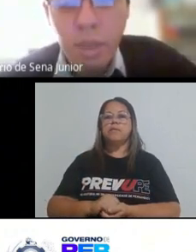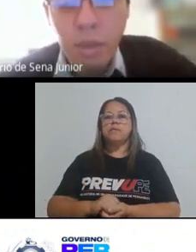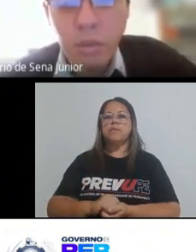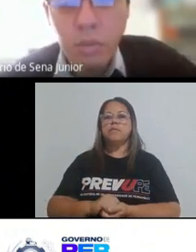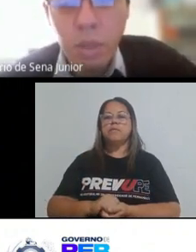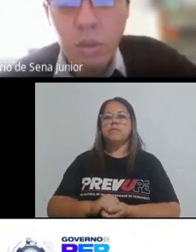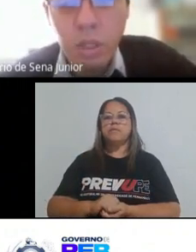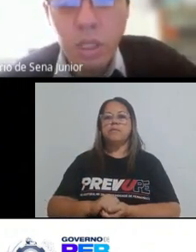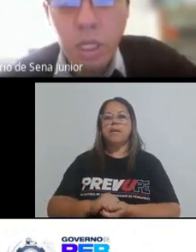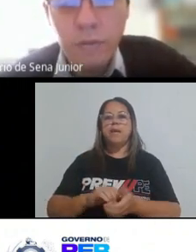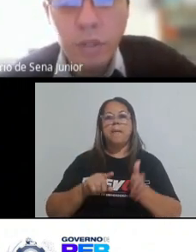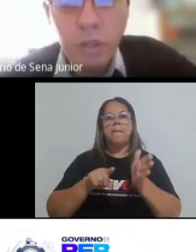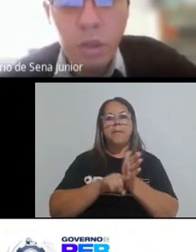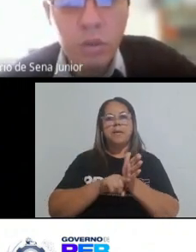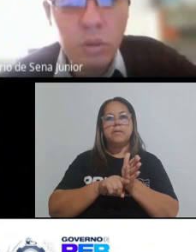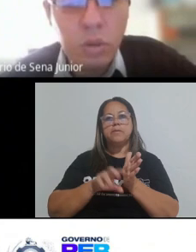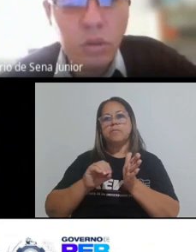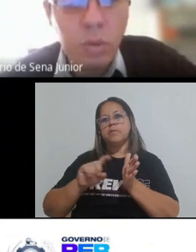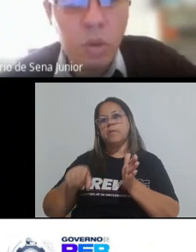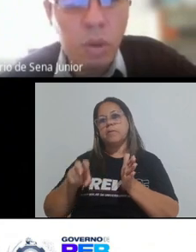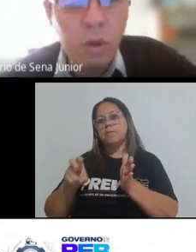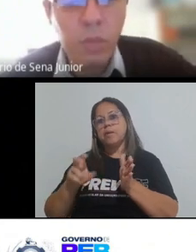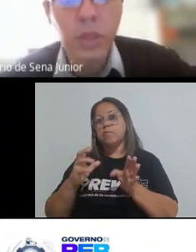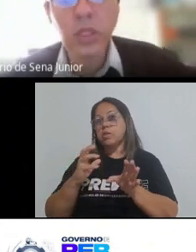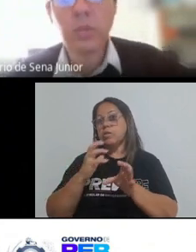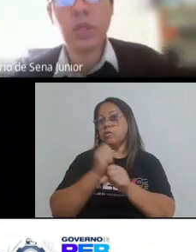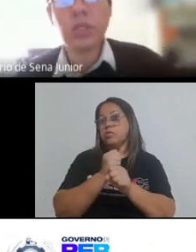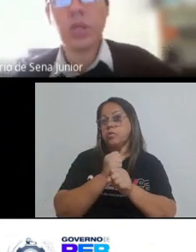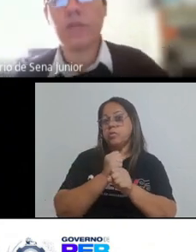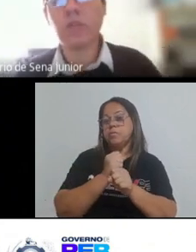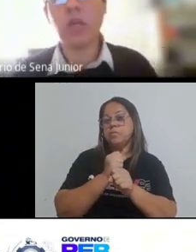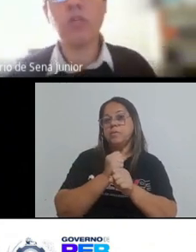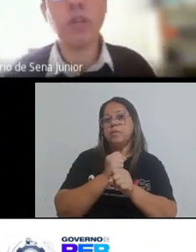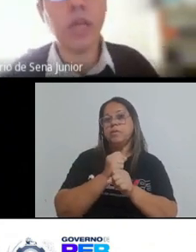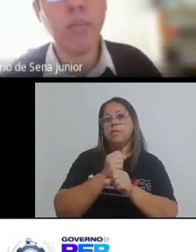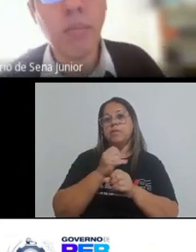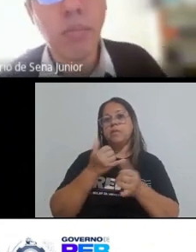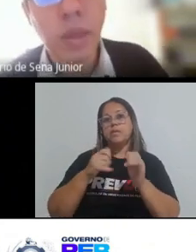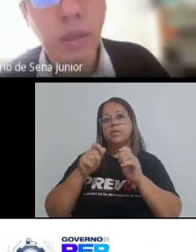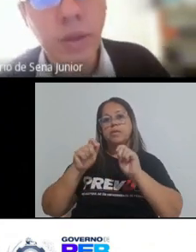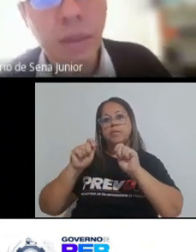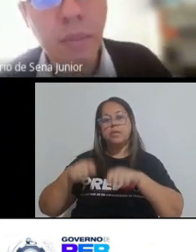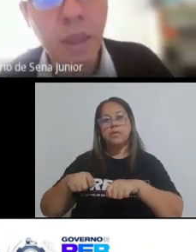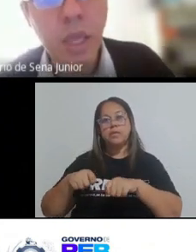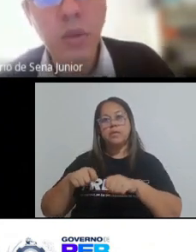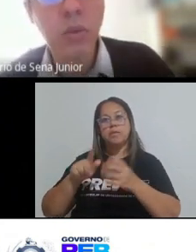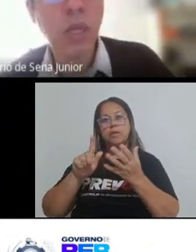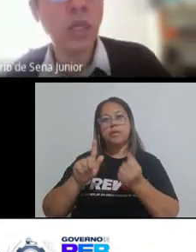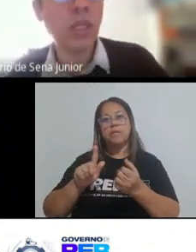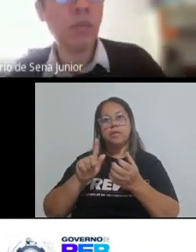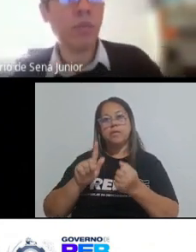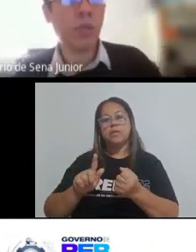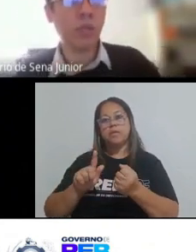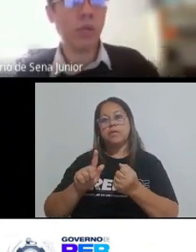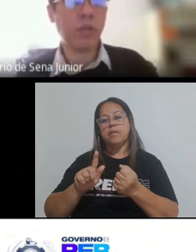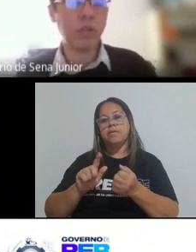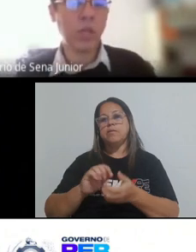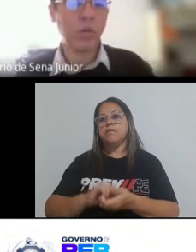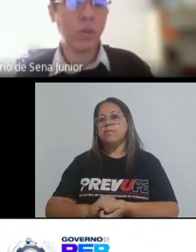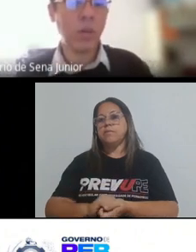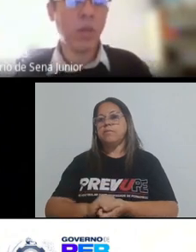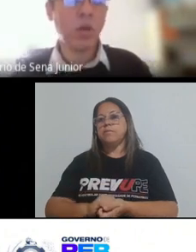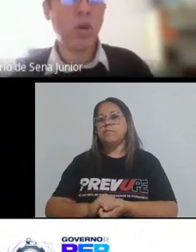menos meio da energia gravitacional, quando eu somar com a própria energia potencial gravitacional, vai dar meio da energia potencial